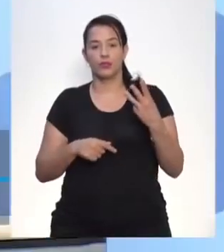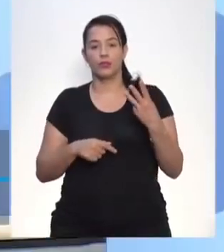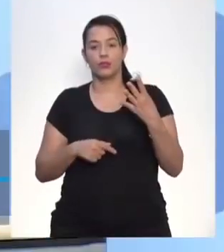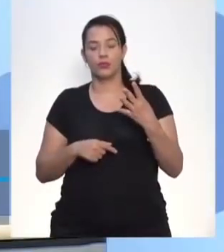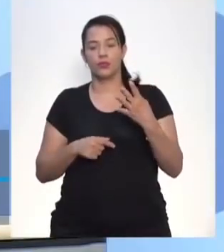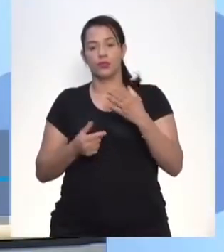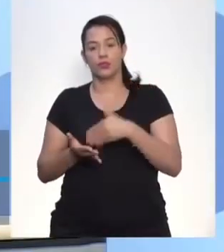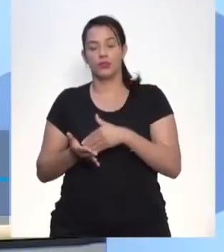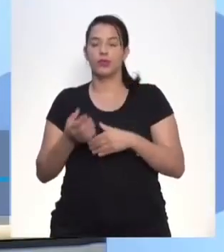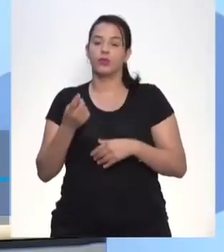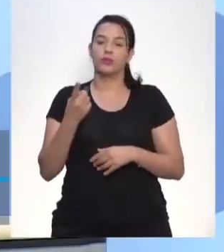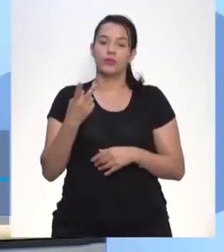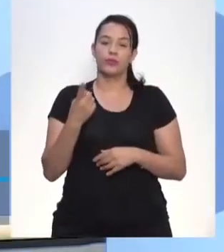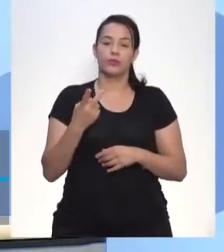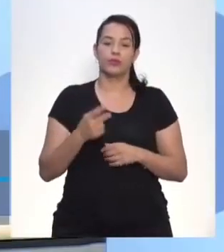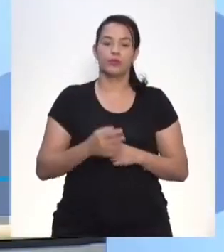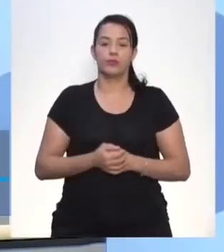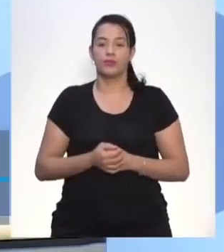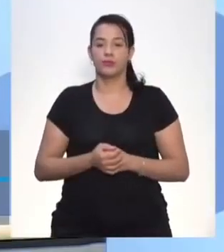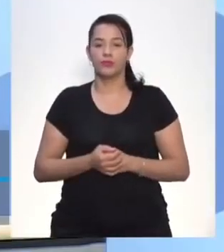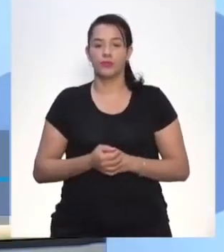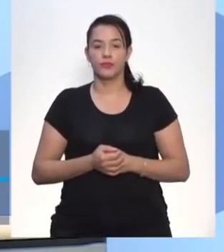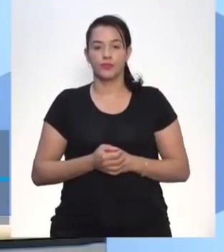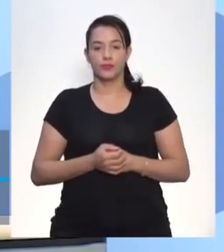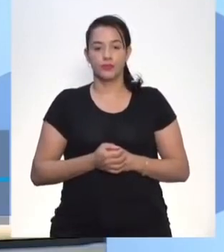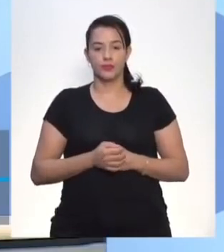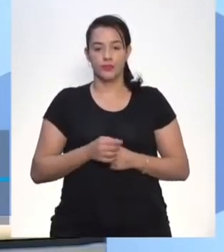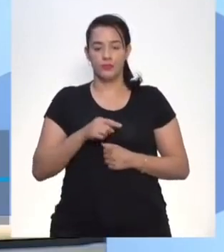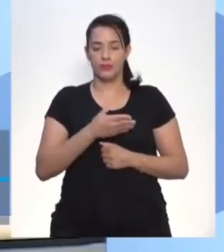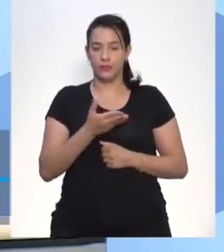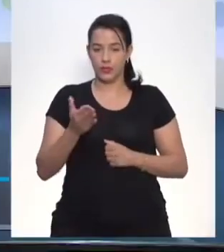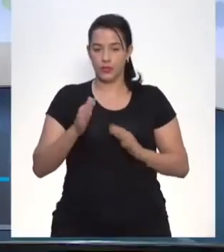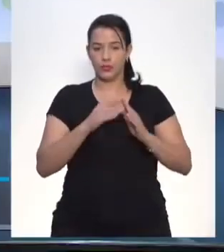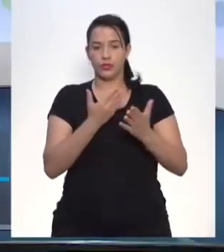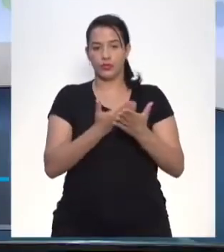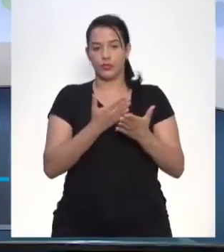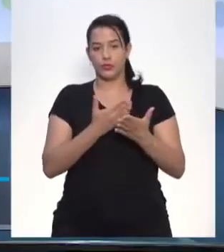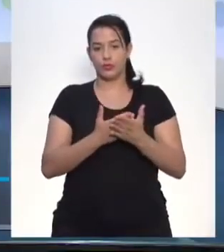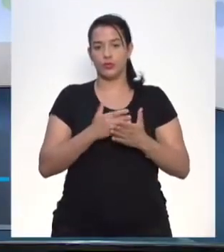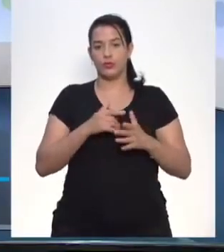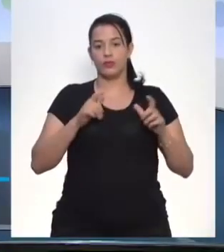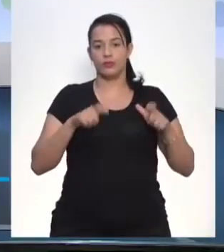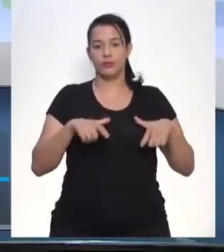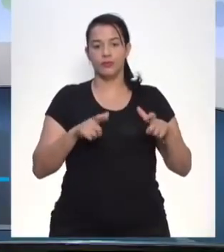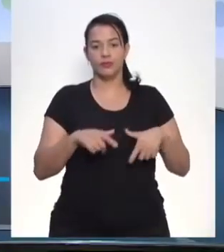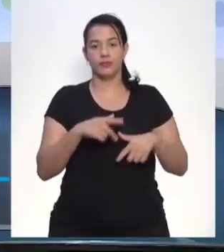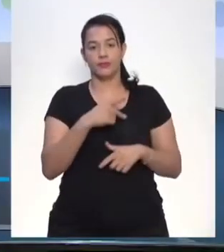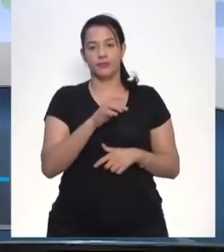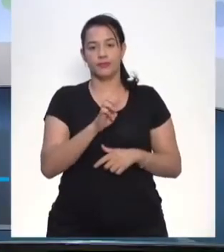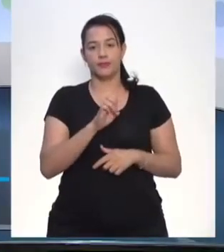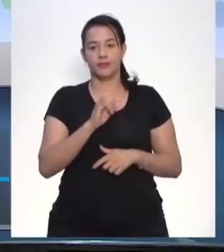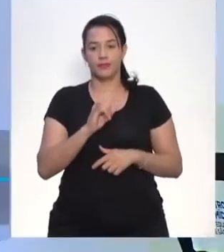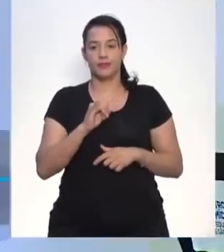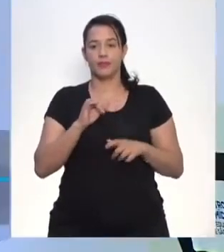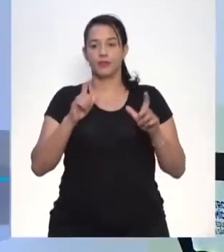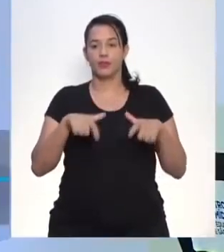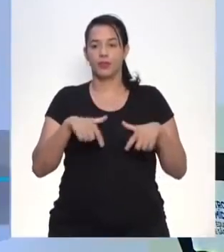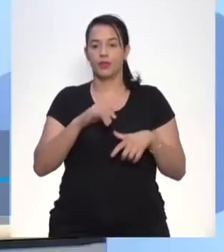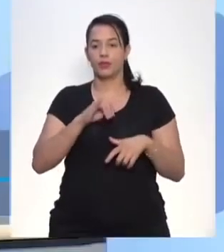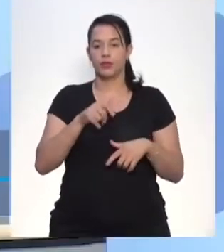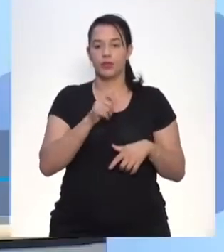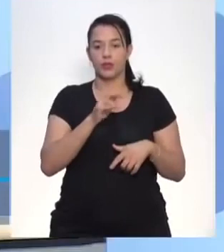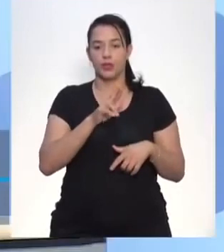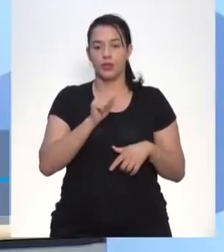ou 12. Boa! Colocou aí bastante. E os alunos da Escola Álvaro Fraga Moreira, da PEI de Jaú, responderam aí que